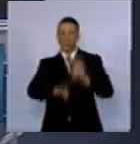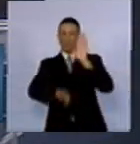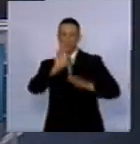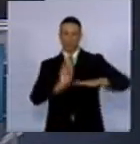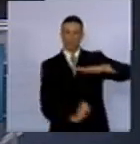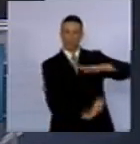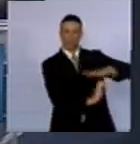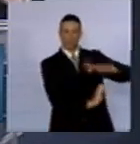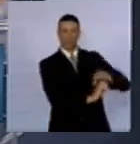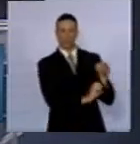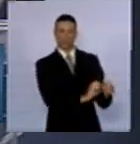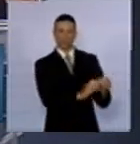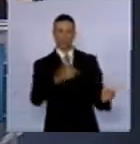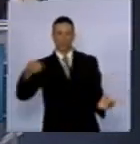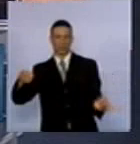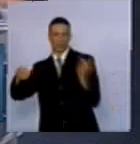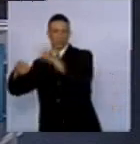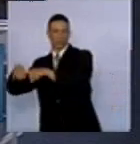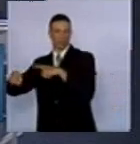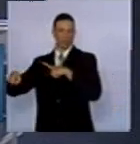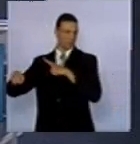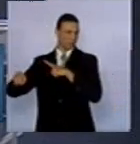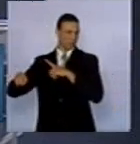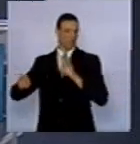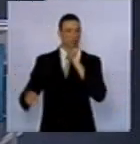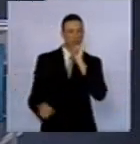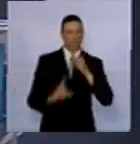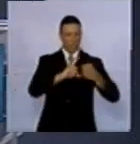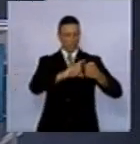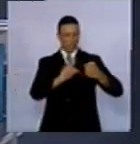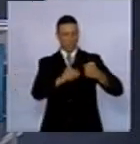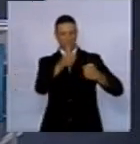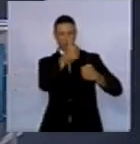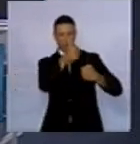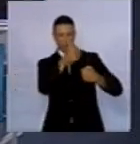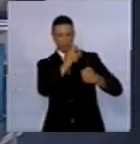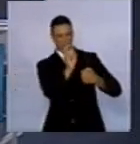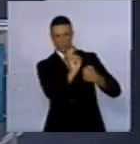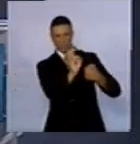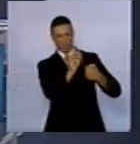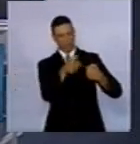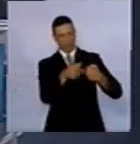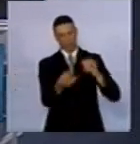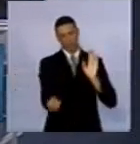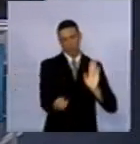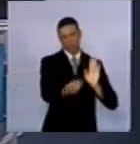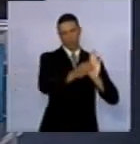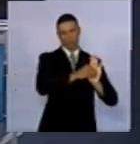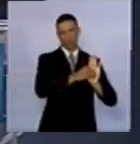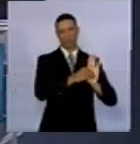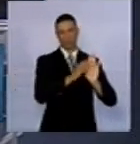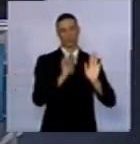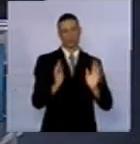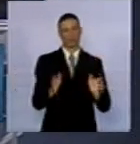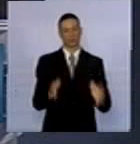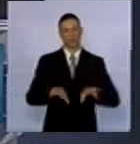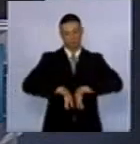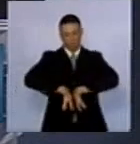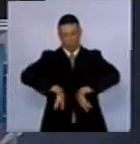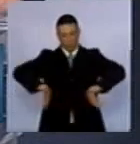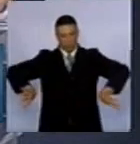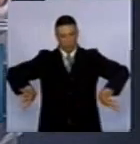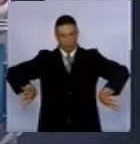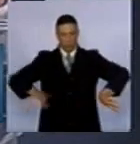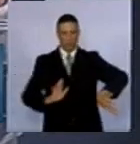tem alguma medida participação o artigo quinto criou trouxe essa novidade aí dessa dessa separação é mais